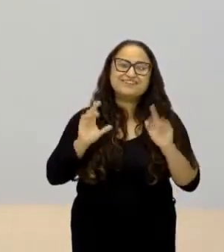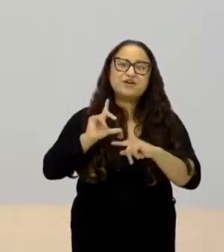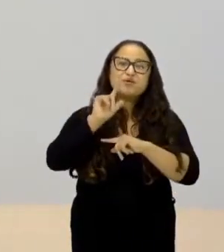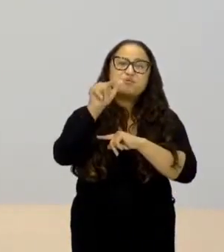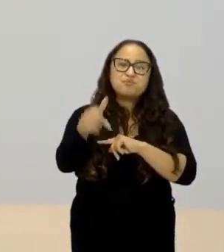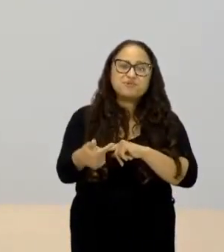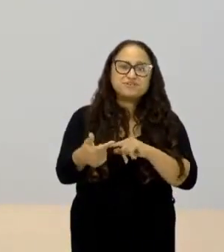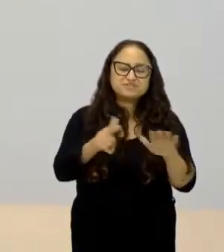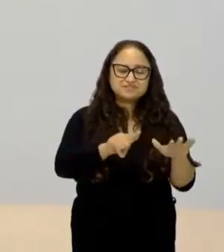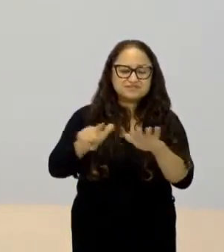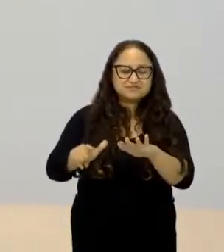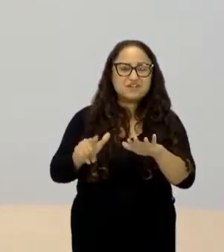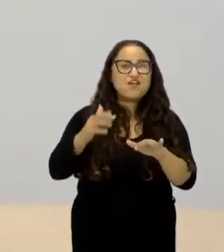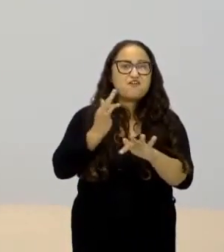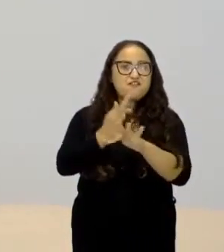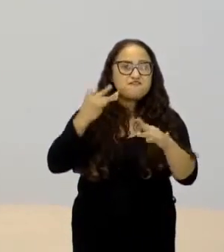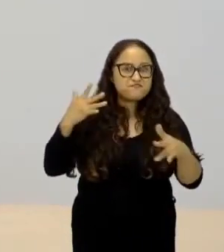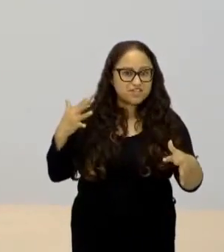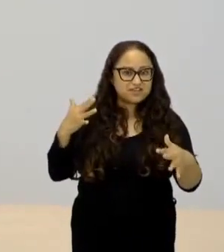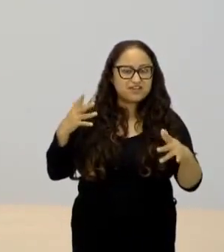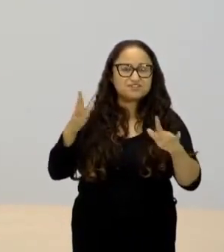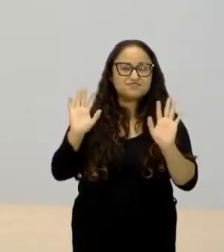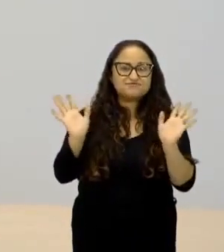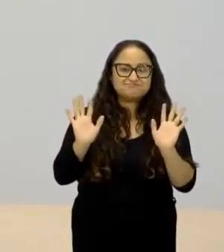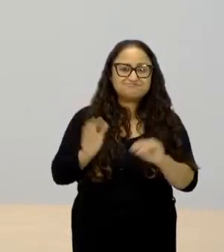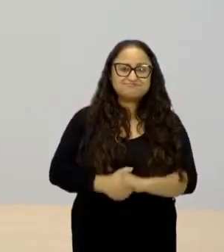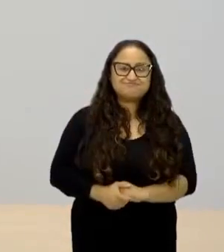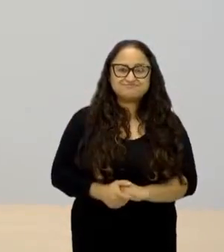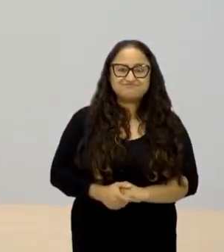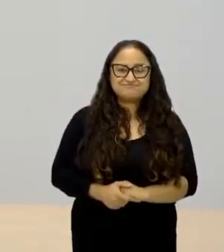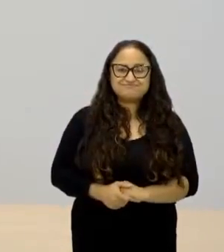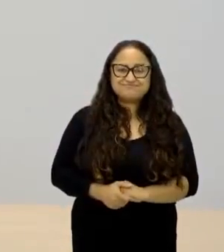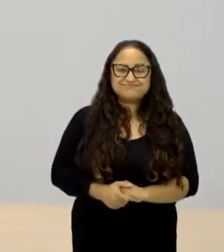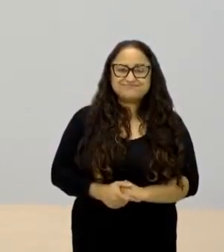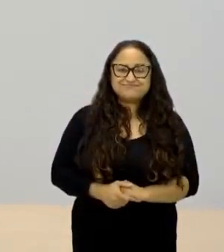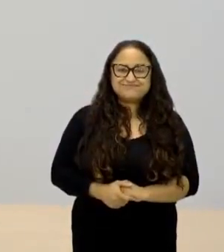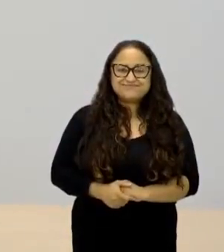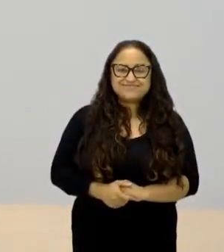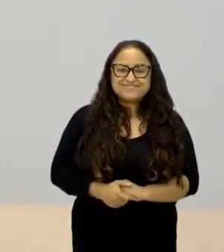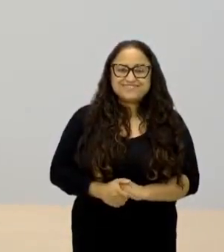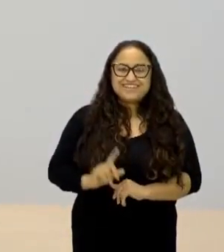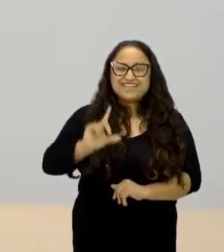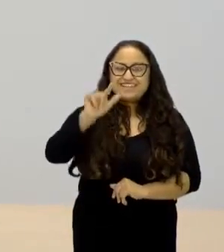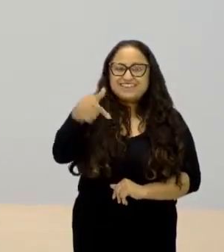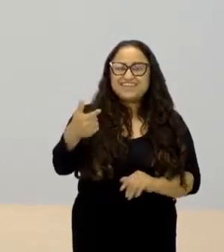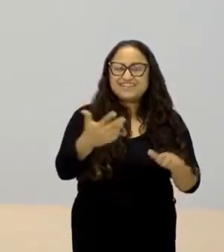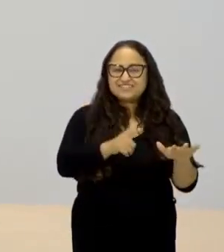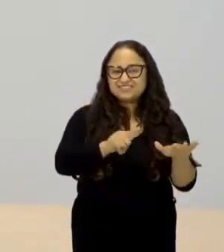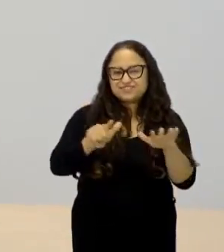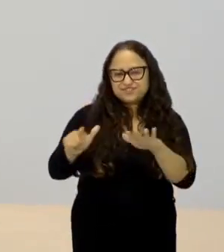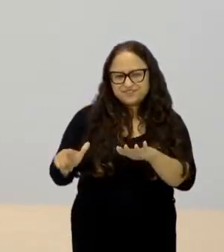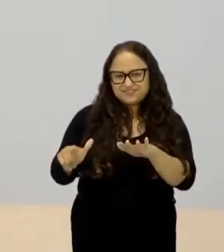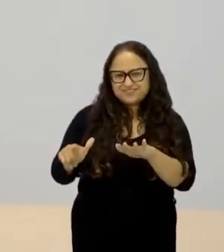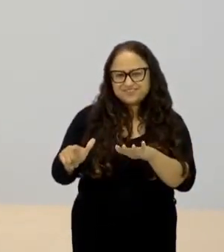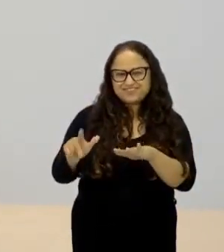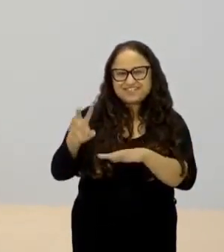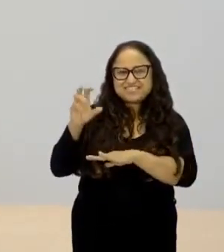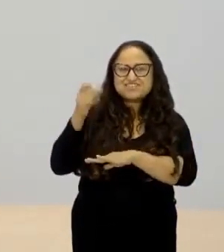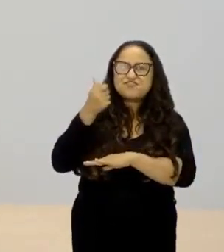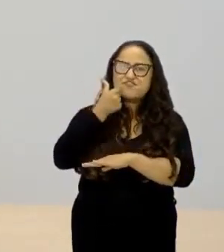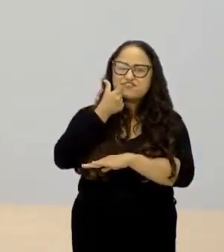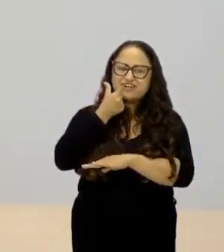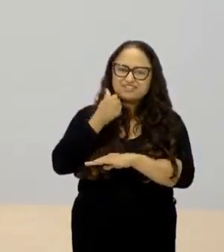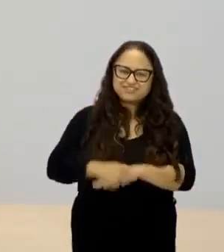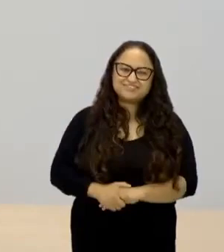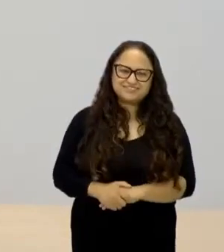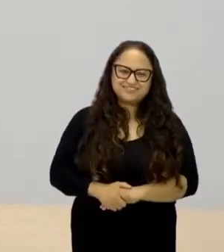a nice holiday, everyone. And next week we'll be back. Friday. Next